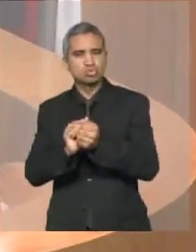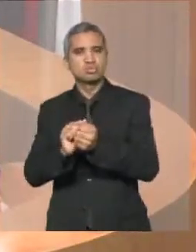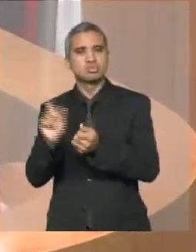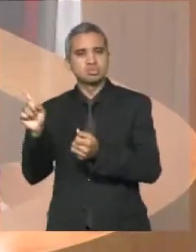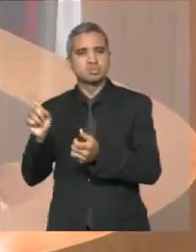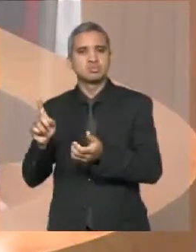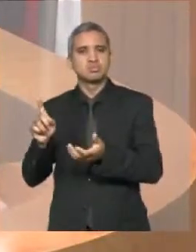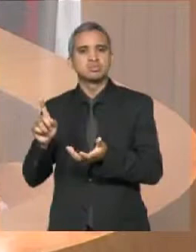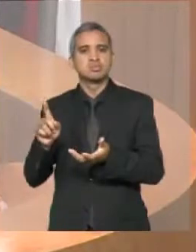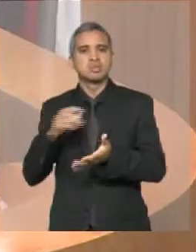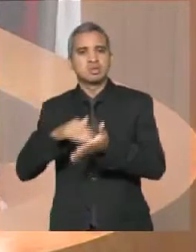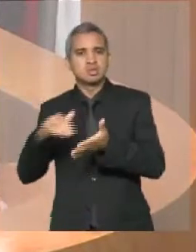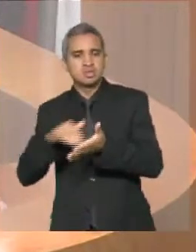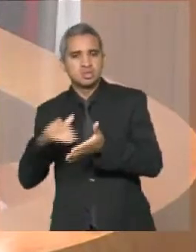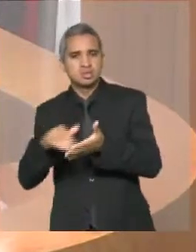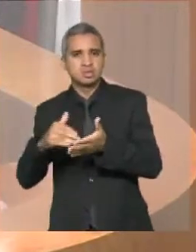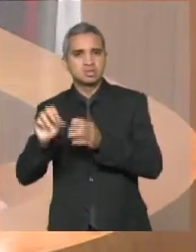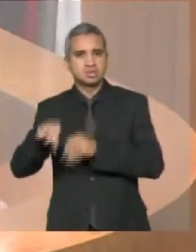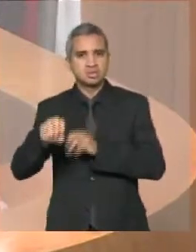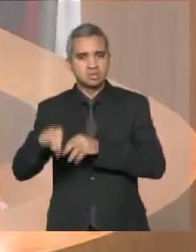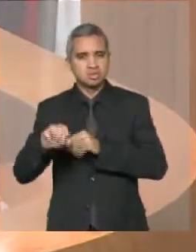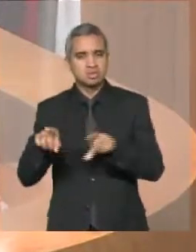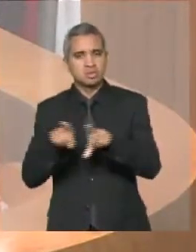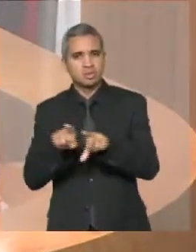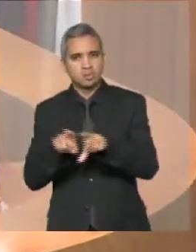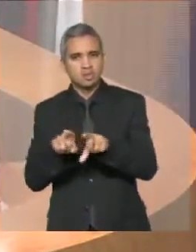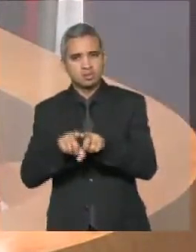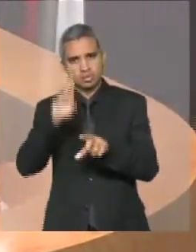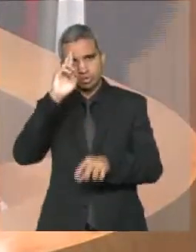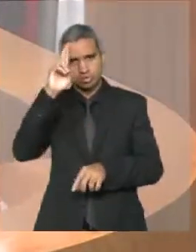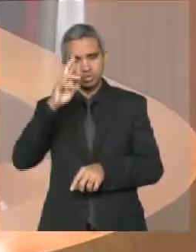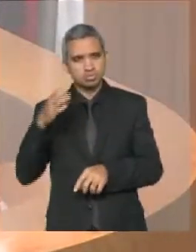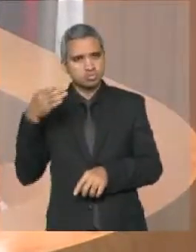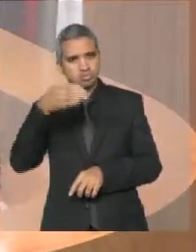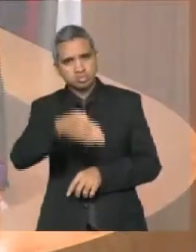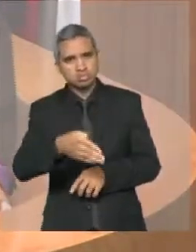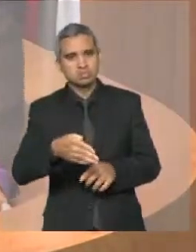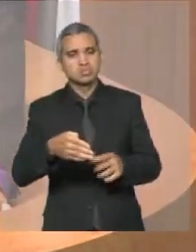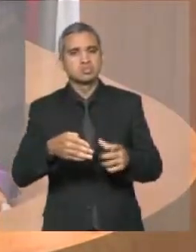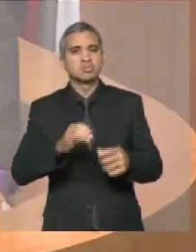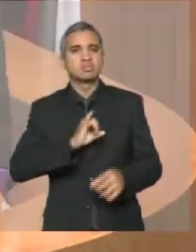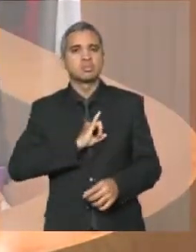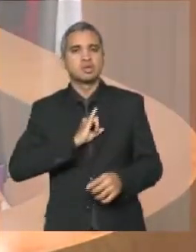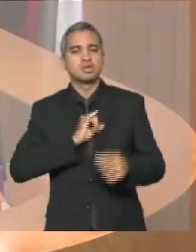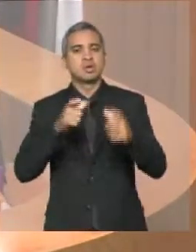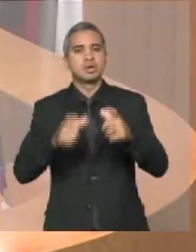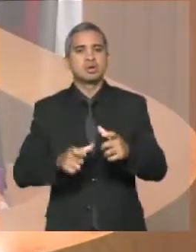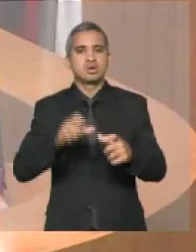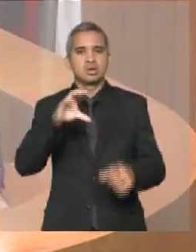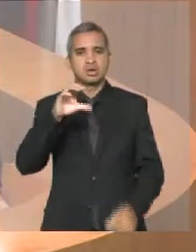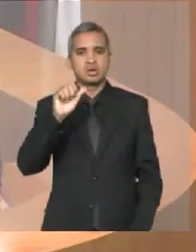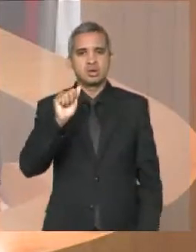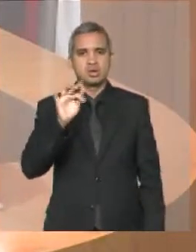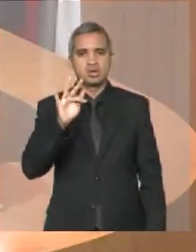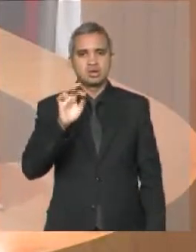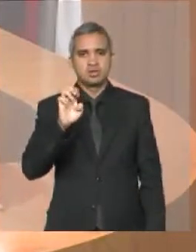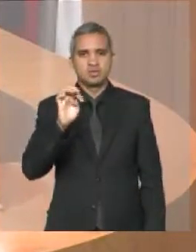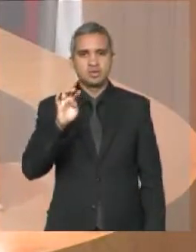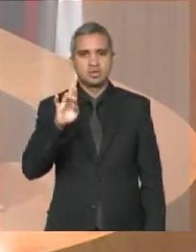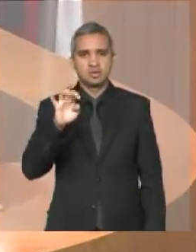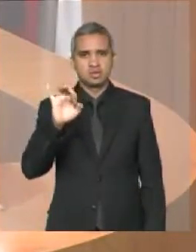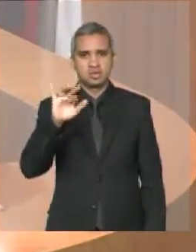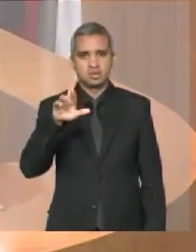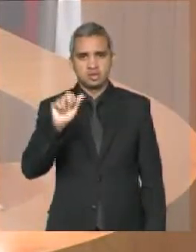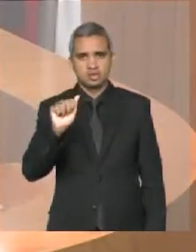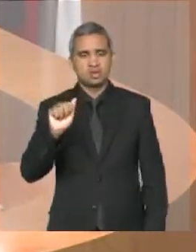secretário adjunto de Educação na escola União, lá na Grande Cafeteira em Imperatriz, e a situação dos alunos